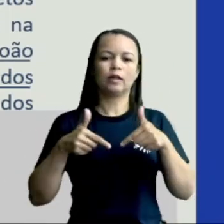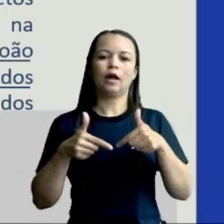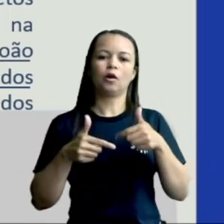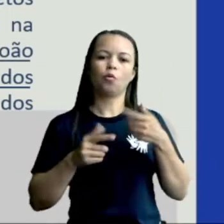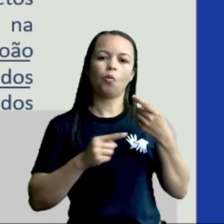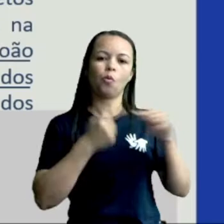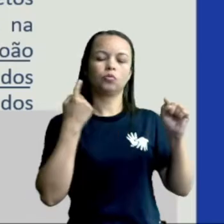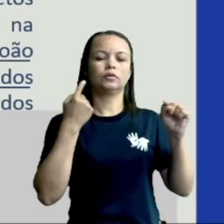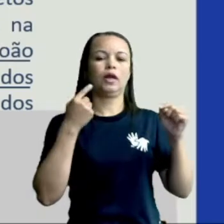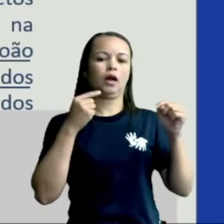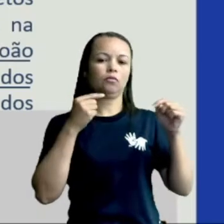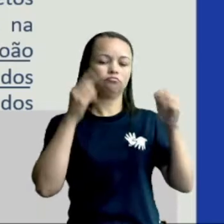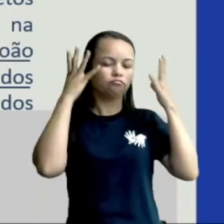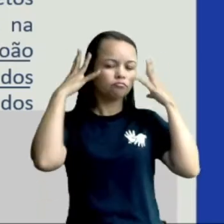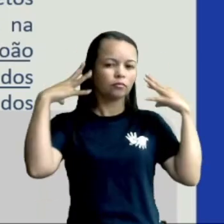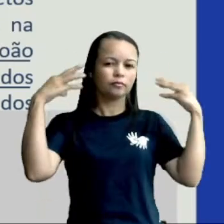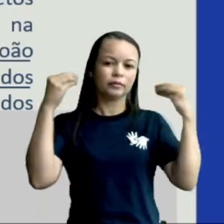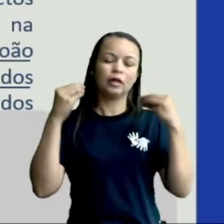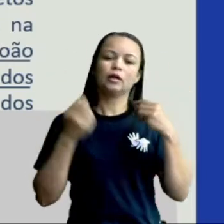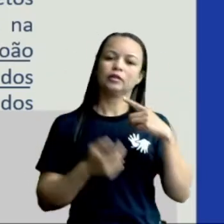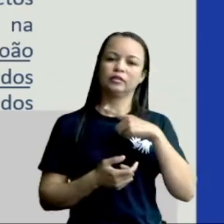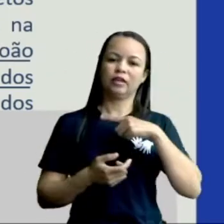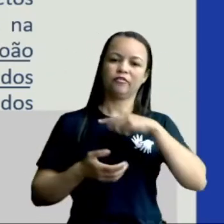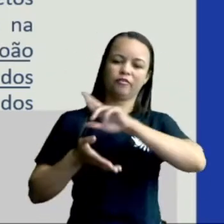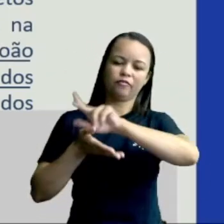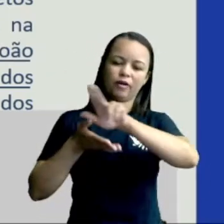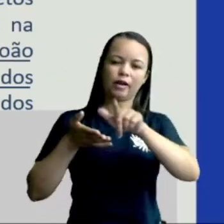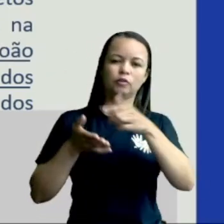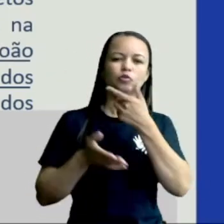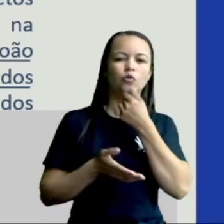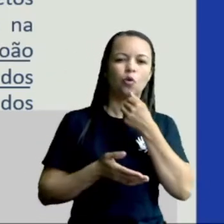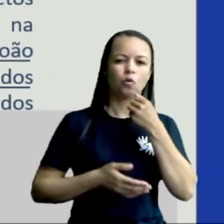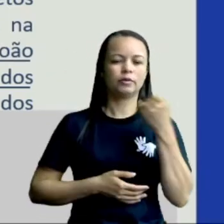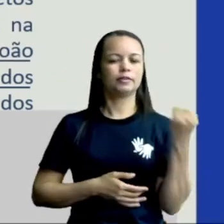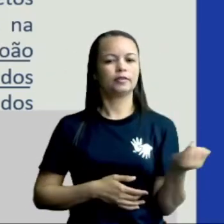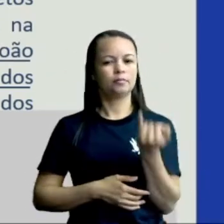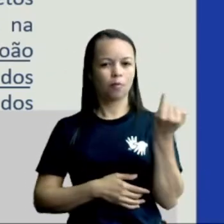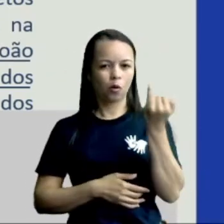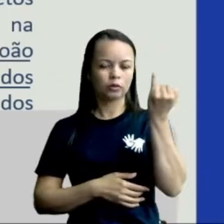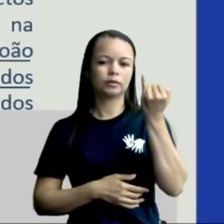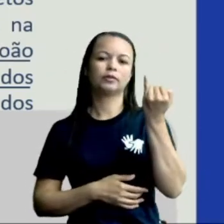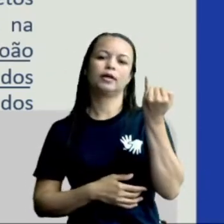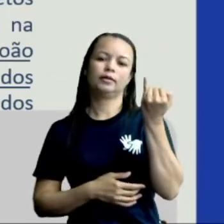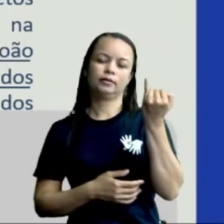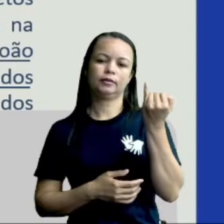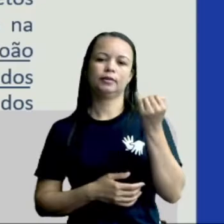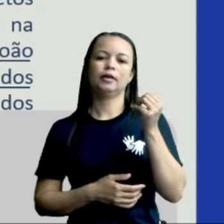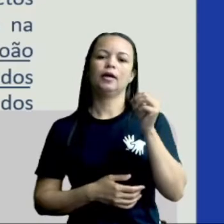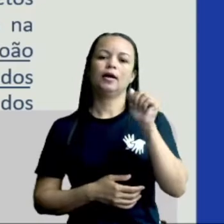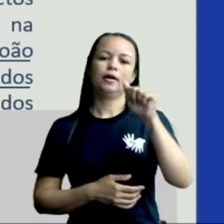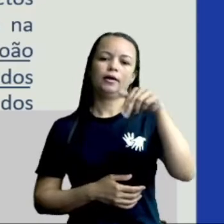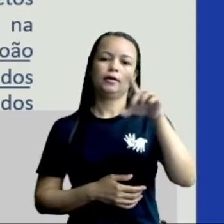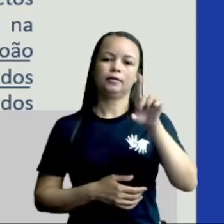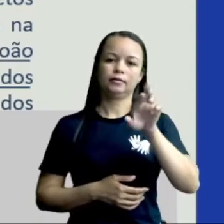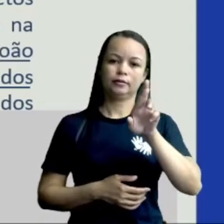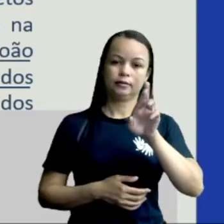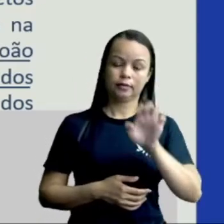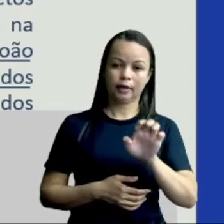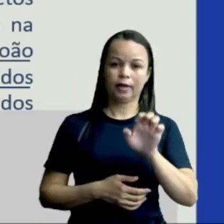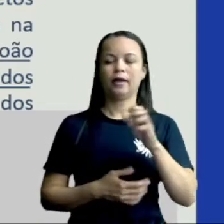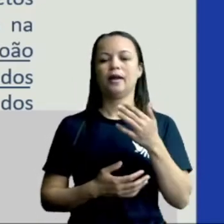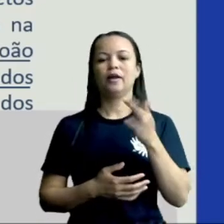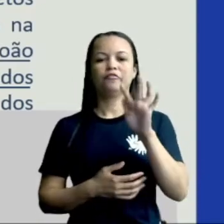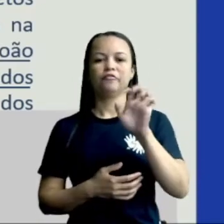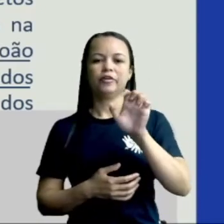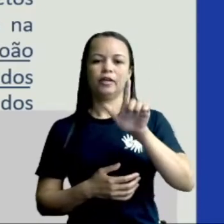O movimento integrou forças como André Vidal de Negreiros, que a gente também já conhece, João Fernandes Vieira, Henrique Dias